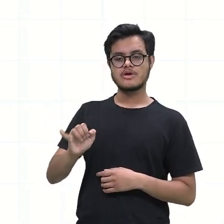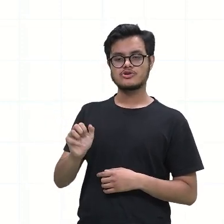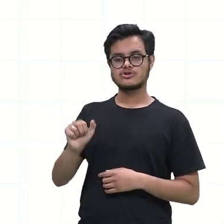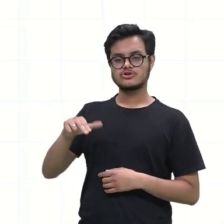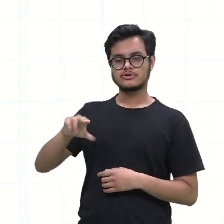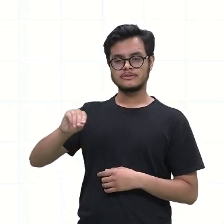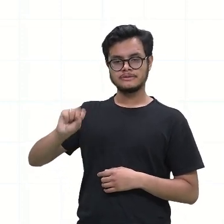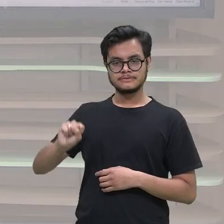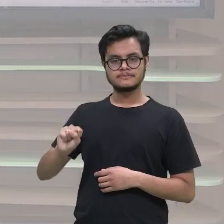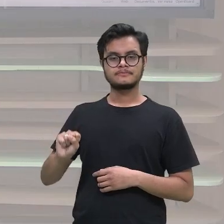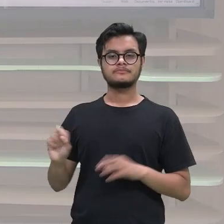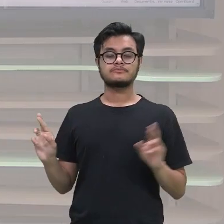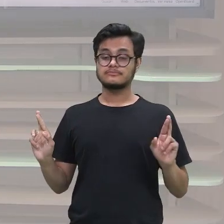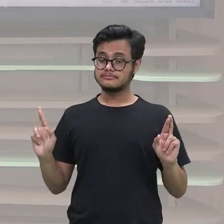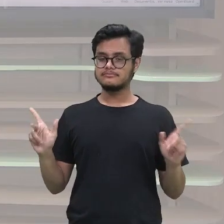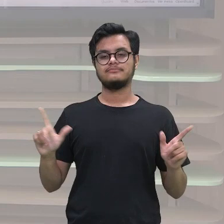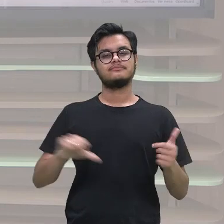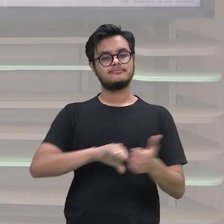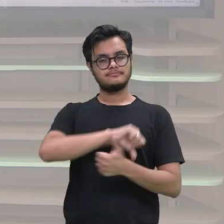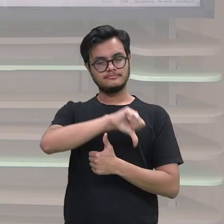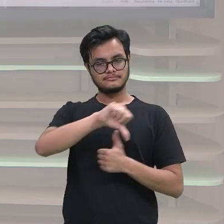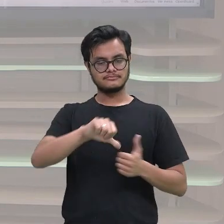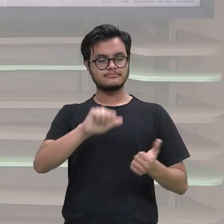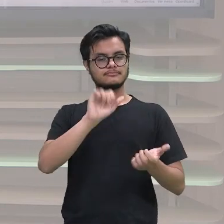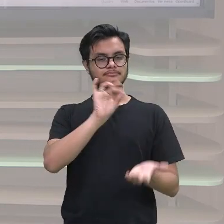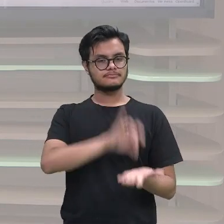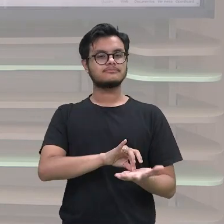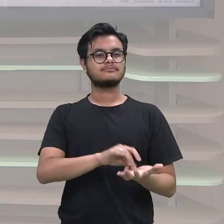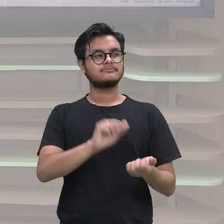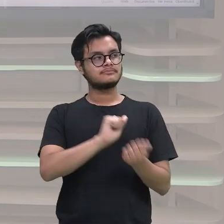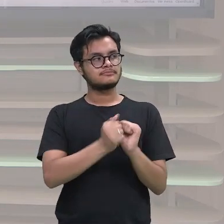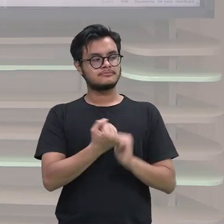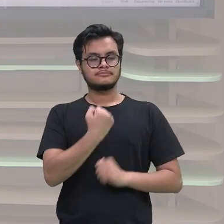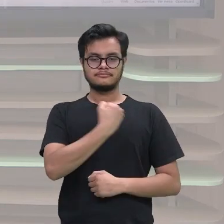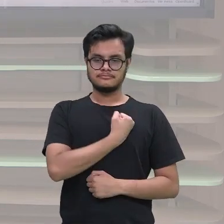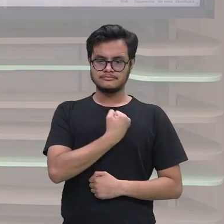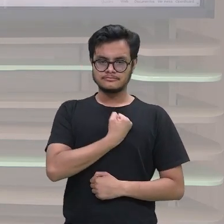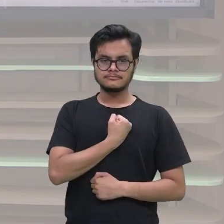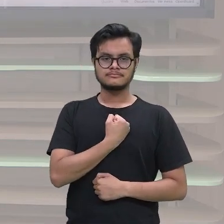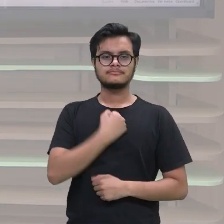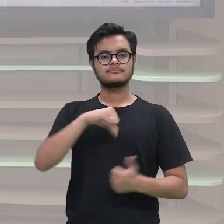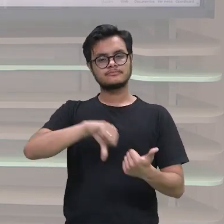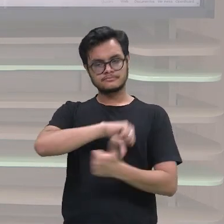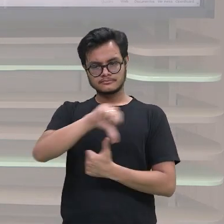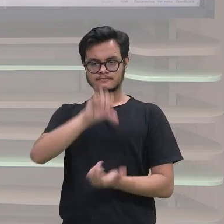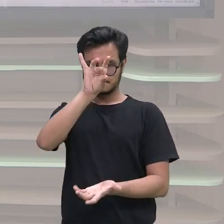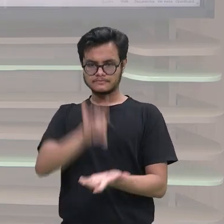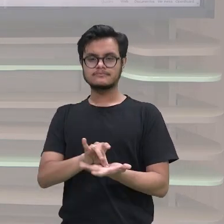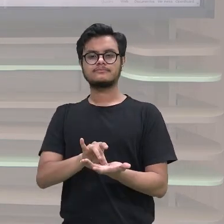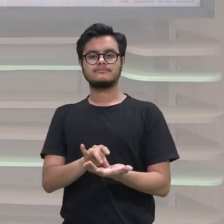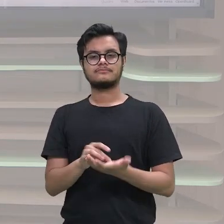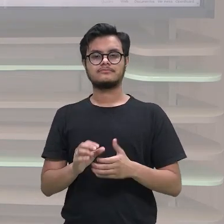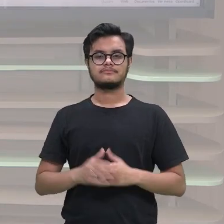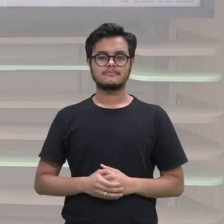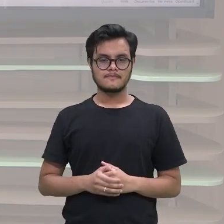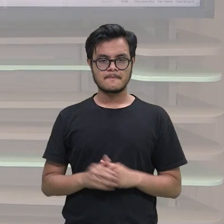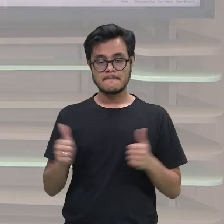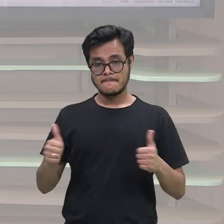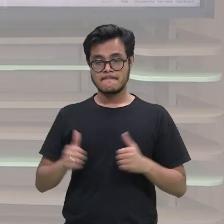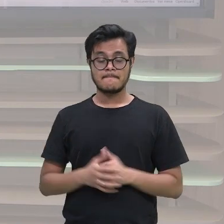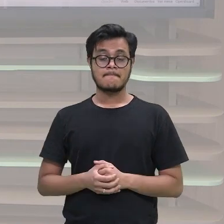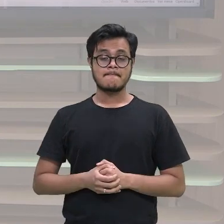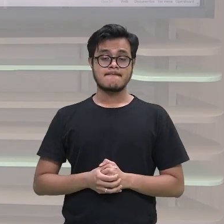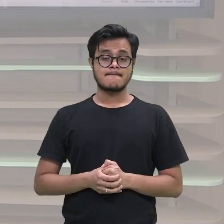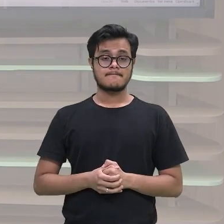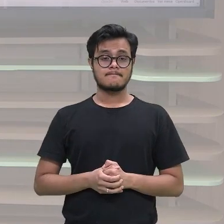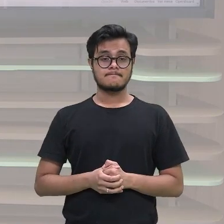É haver essa mudança. Pessoa, número, faz ele flexionar, mudar a forma dele. Tá